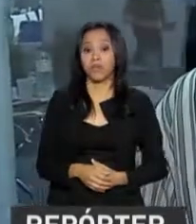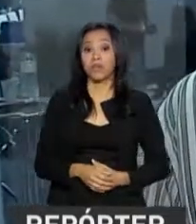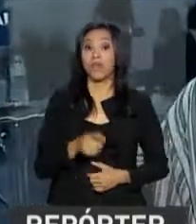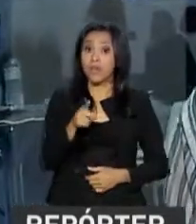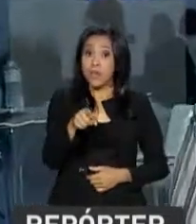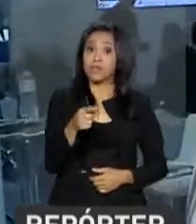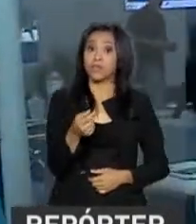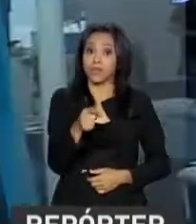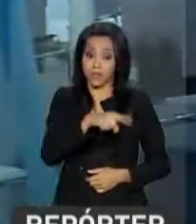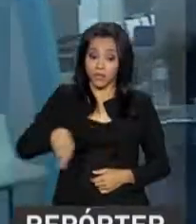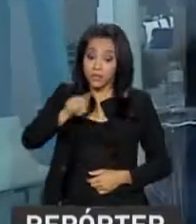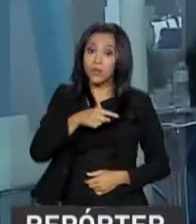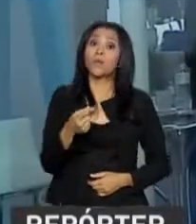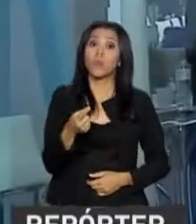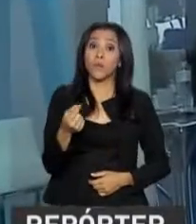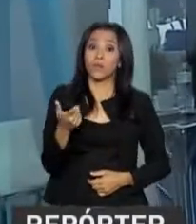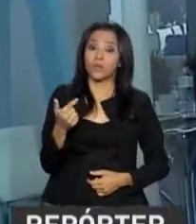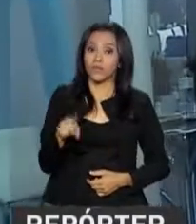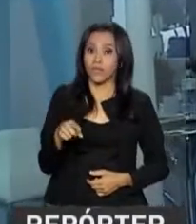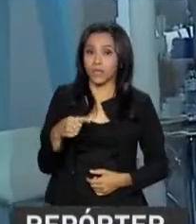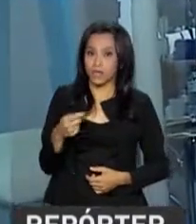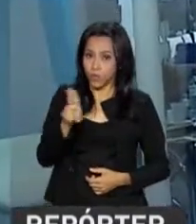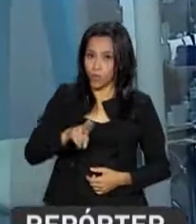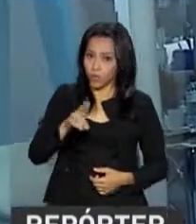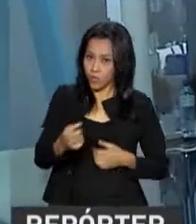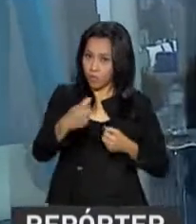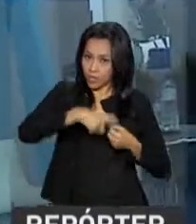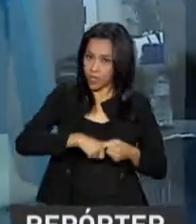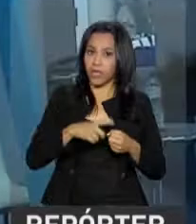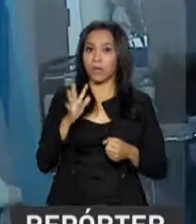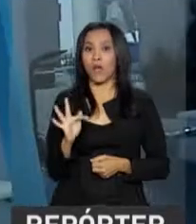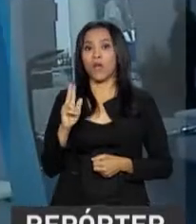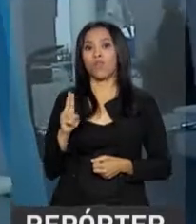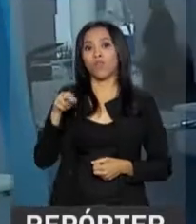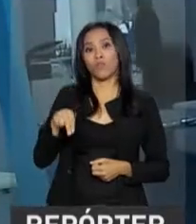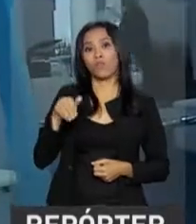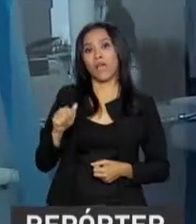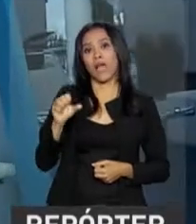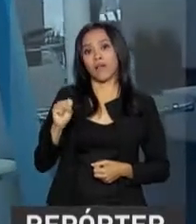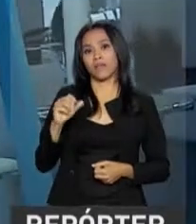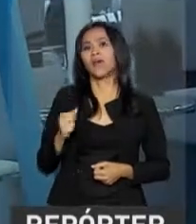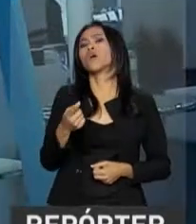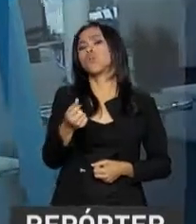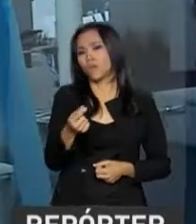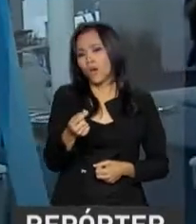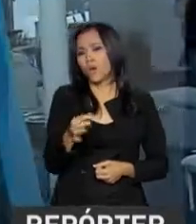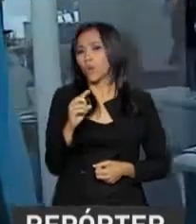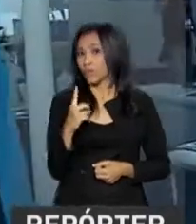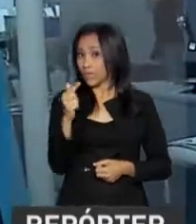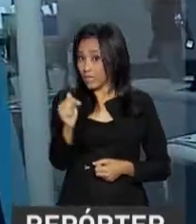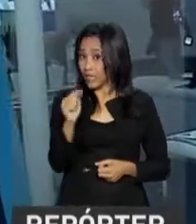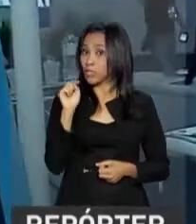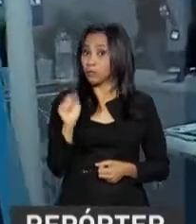adquirido pelo ministério da saúde através da funasa através de licitações públicas no valor aproximado de 17 mil